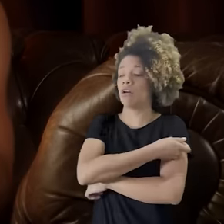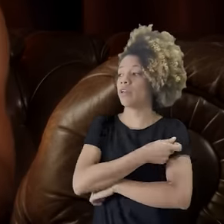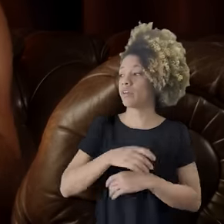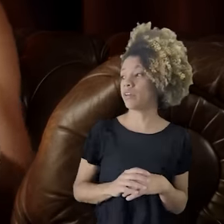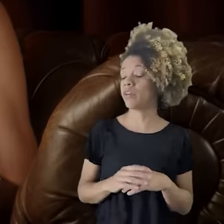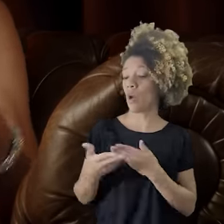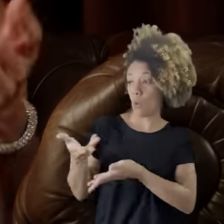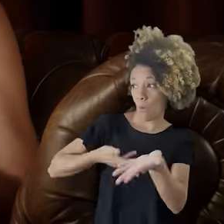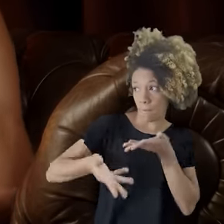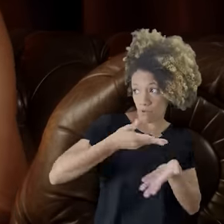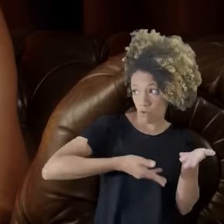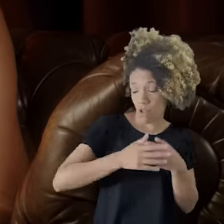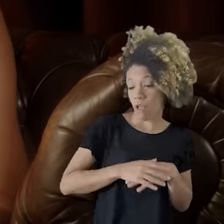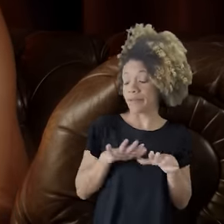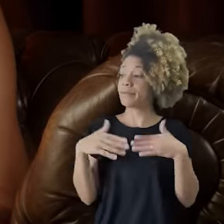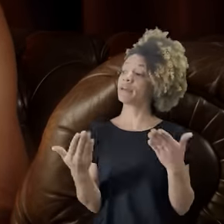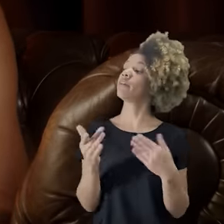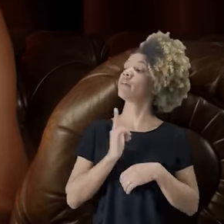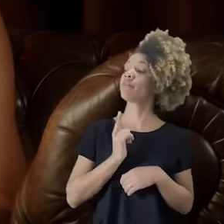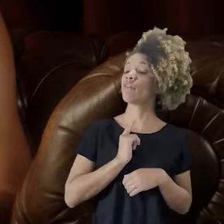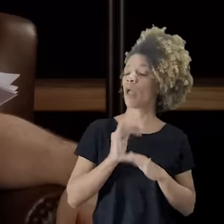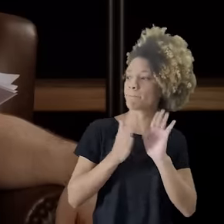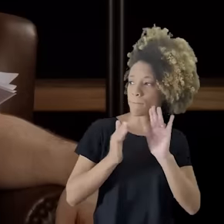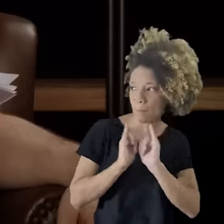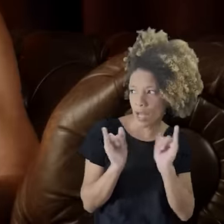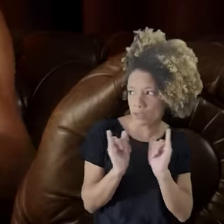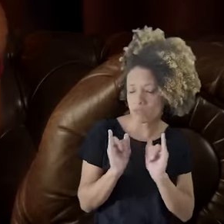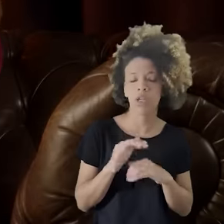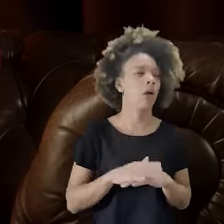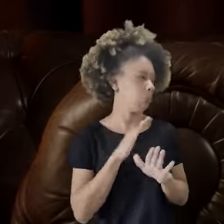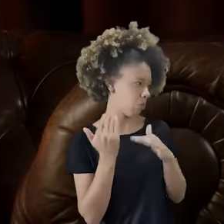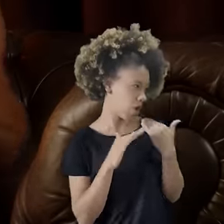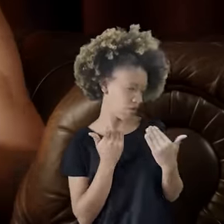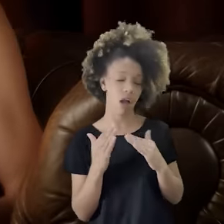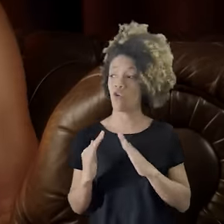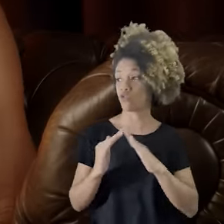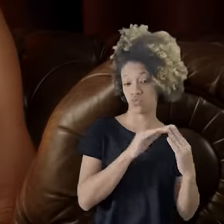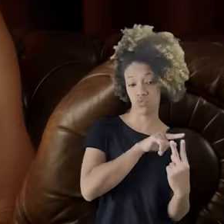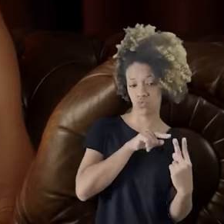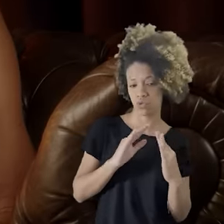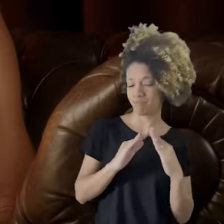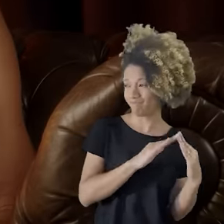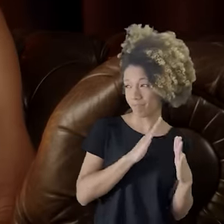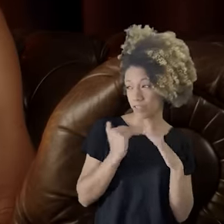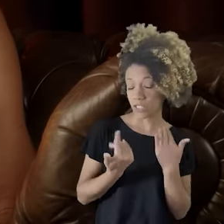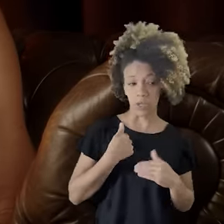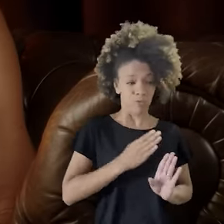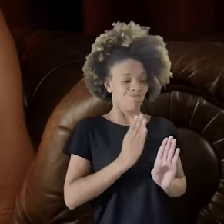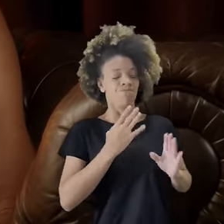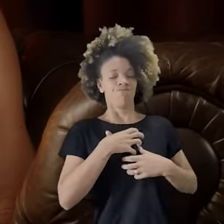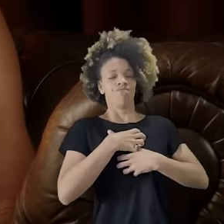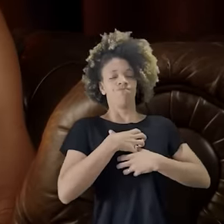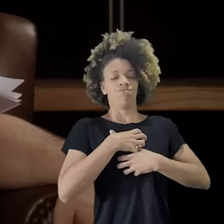seringa compartilhada Foi aí que ele acabou se enfrentando morreu meu vizinho morreu ele aquilo ali para mim foi um